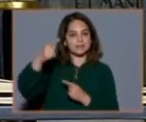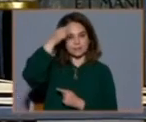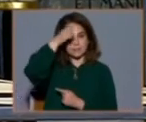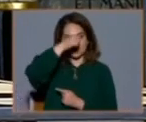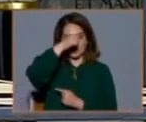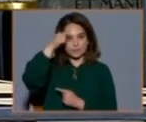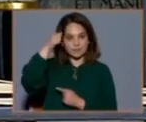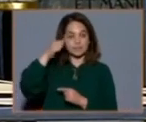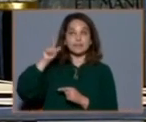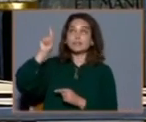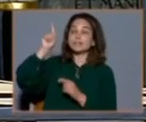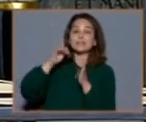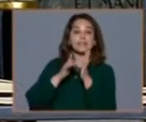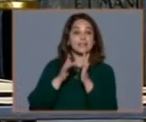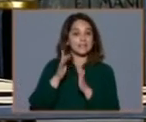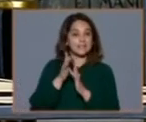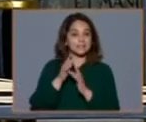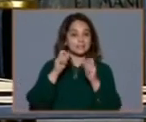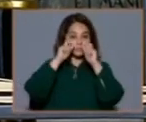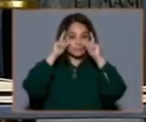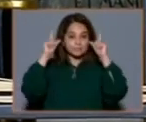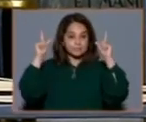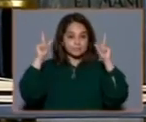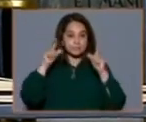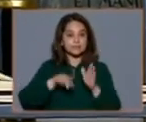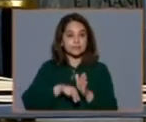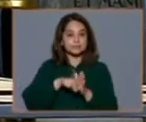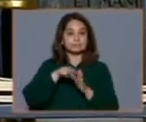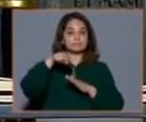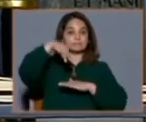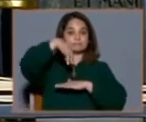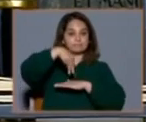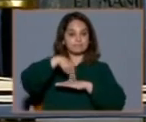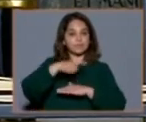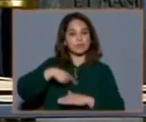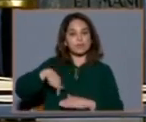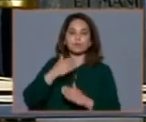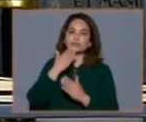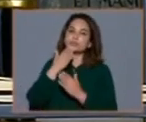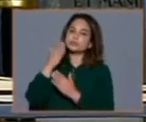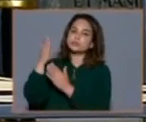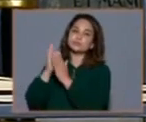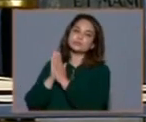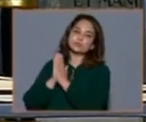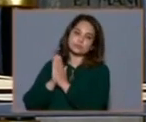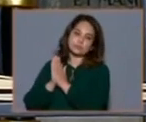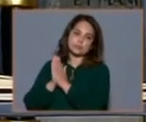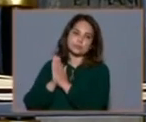Jesus Cristo ressuscitou dos mortos, humildemente vos suplicamos, Senhor.